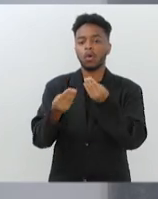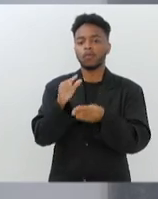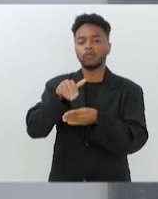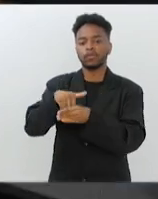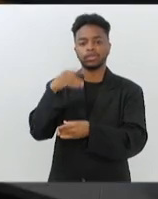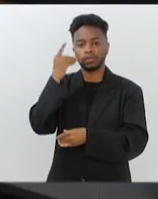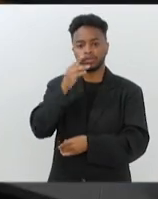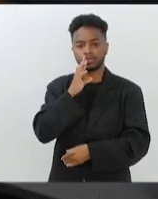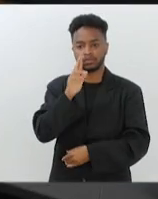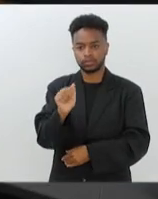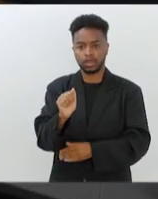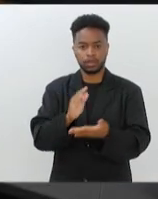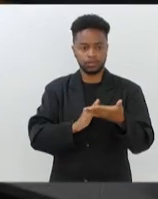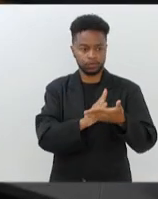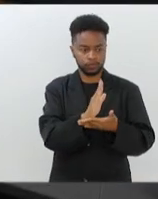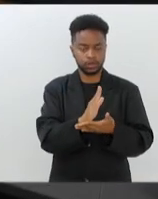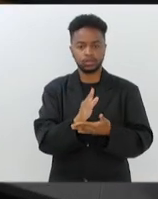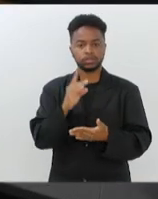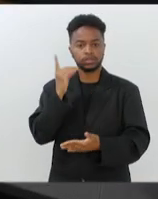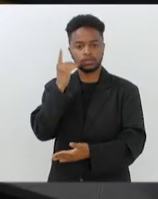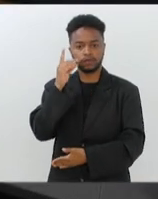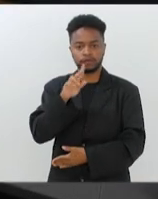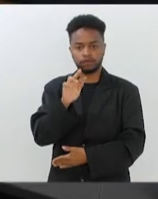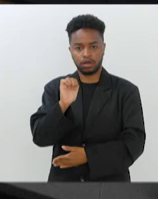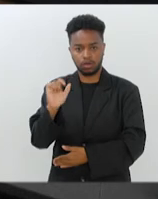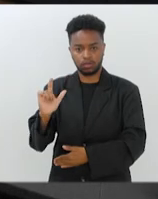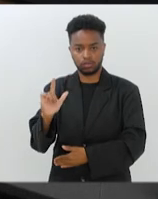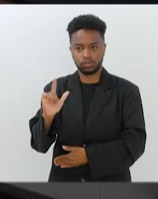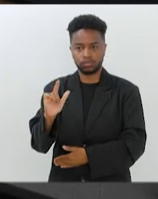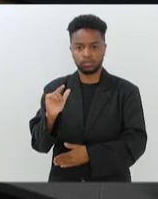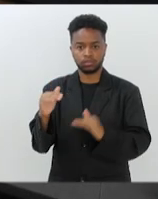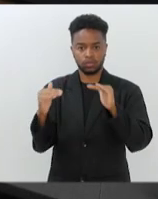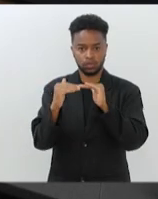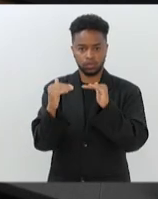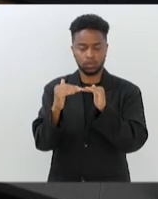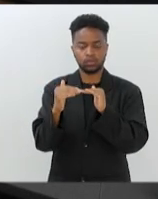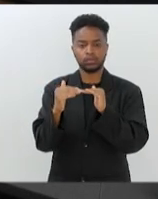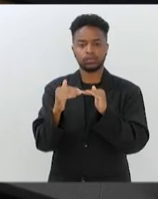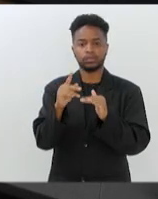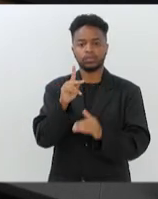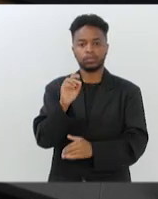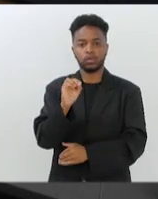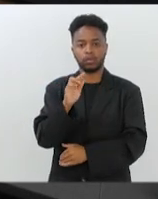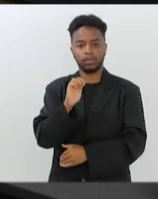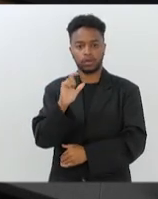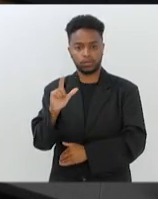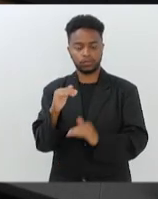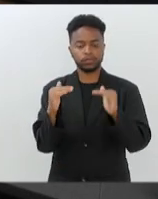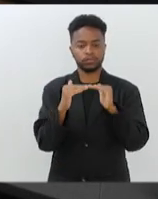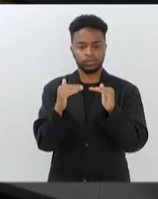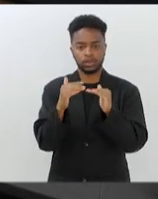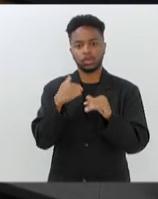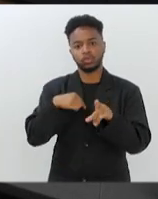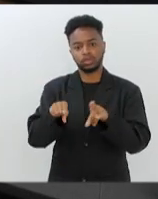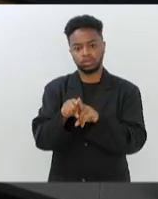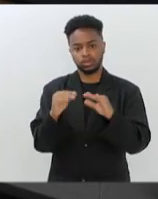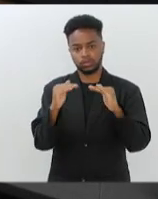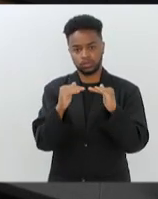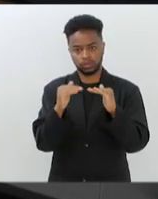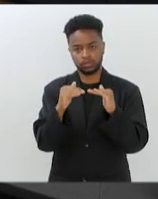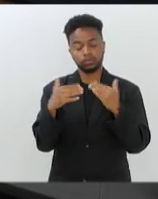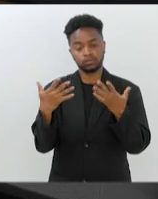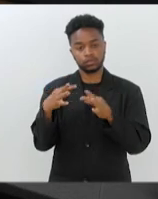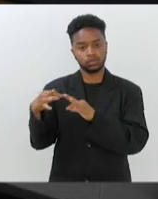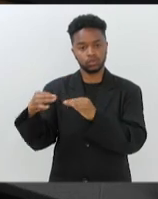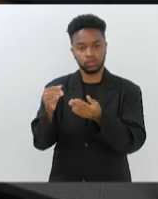amor aprovado Senor Presidente Deputado Valdo Ceasa favorável Deputado Felipe poubel eu também voto favorável com os